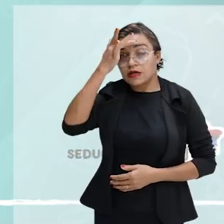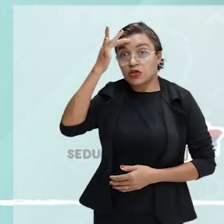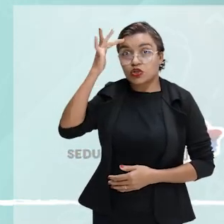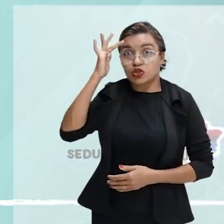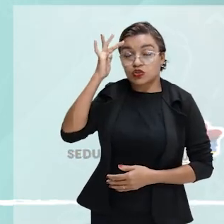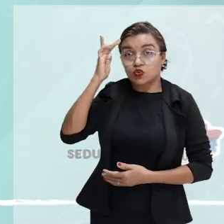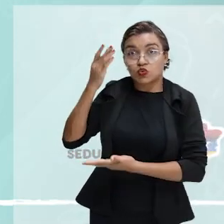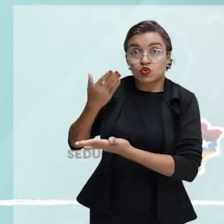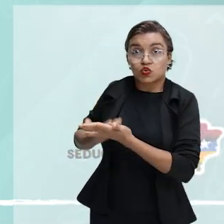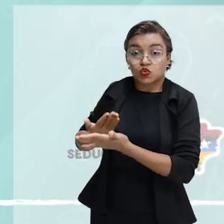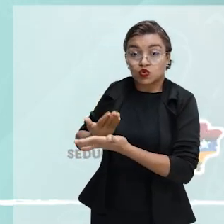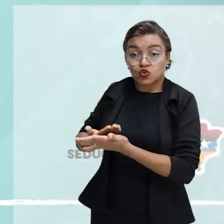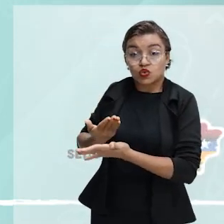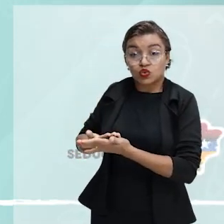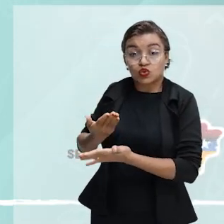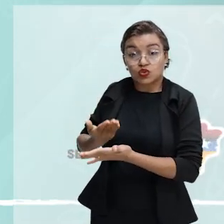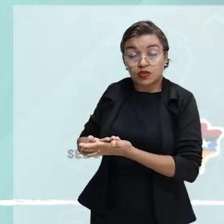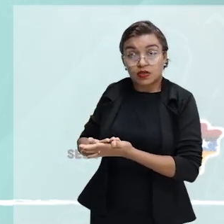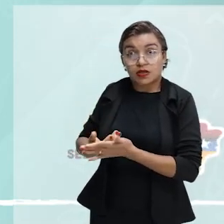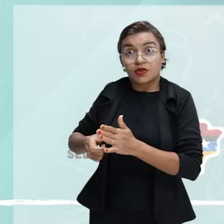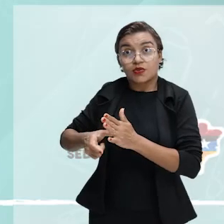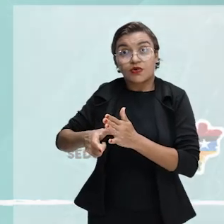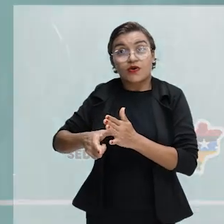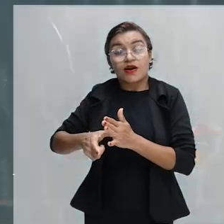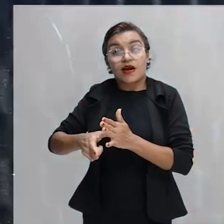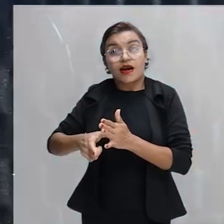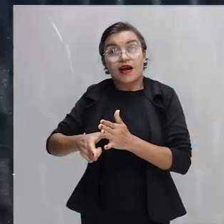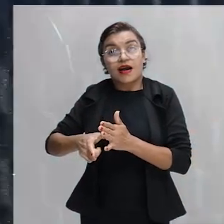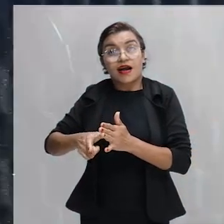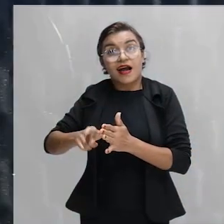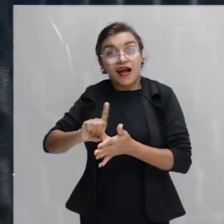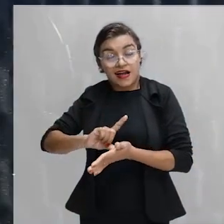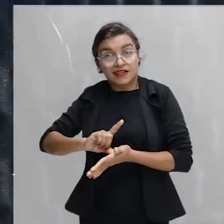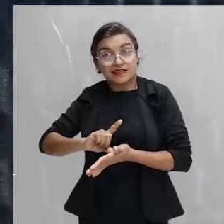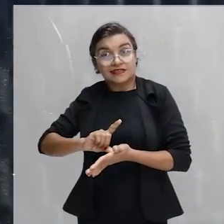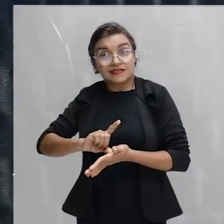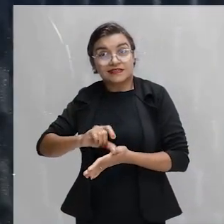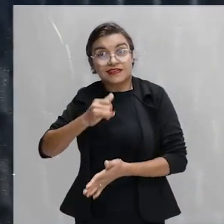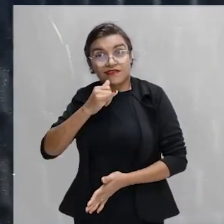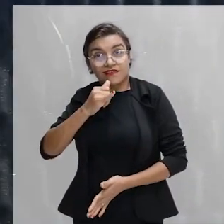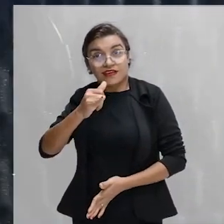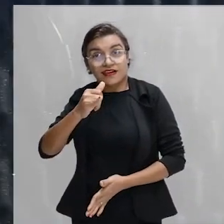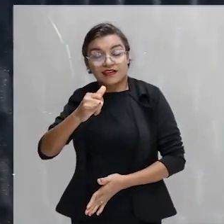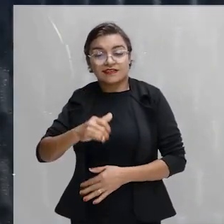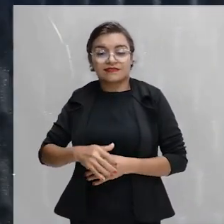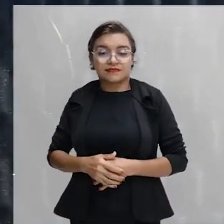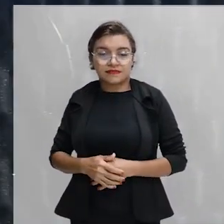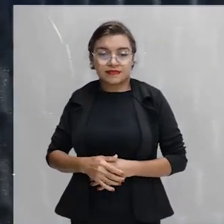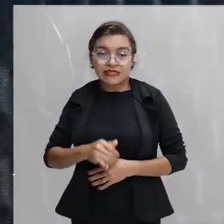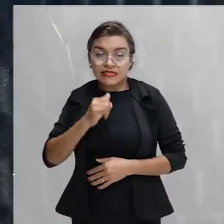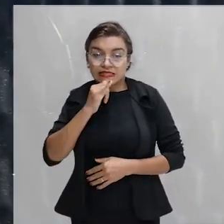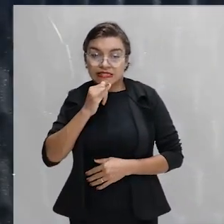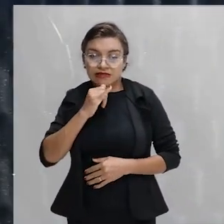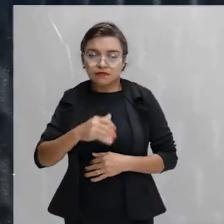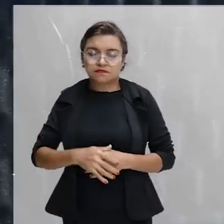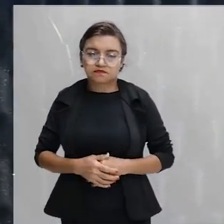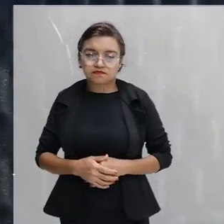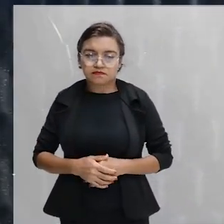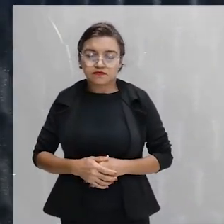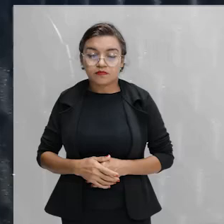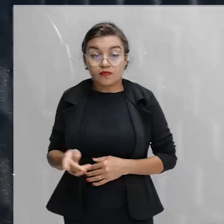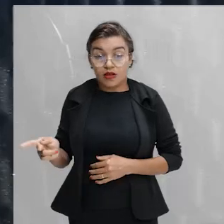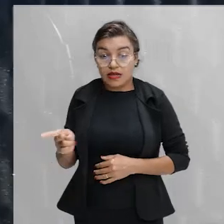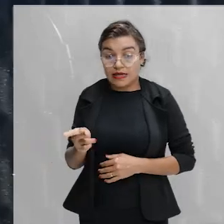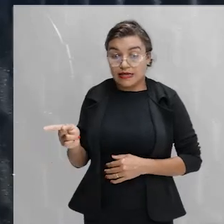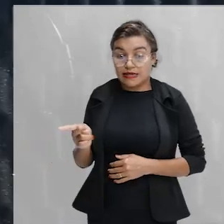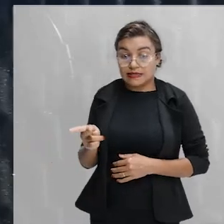de que falei mais cedo. No lugar do objeto. Tá? Os quais, os estudantes, os